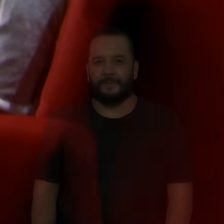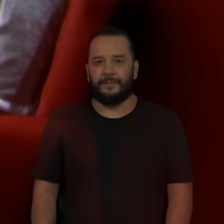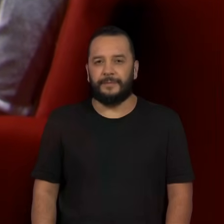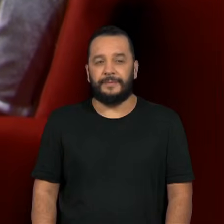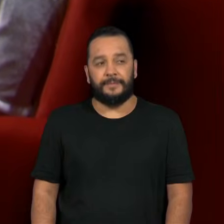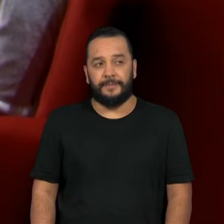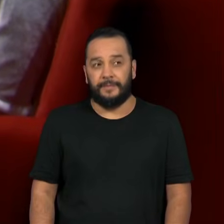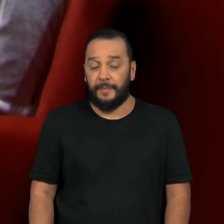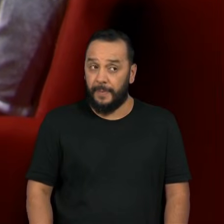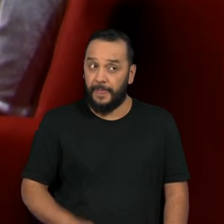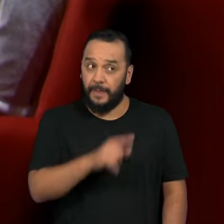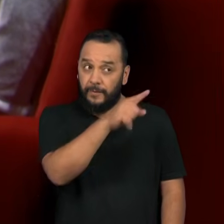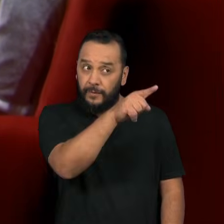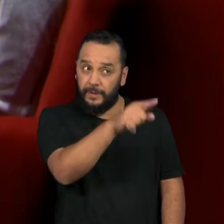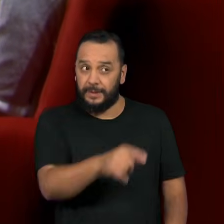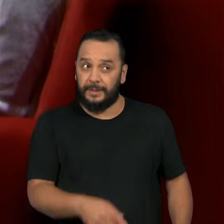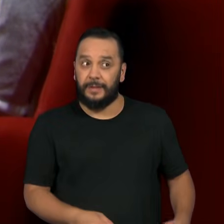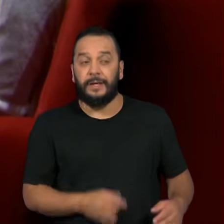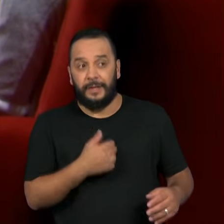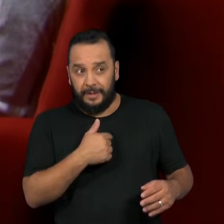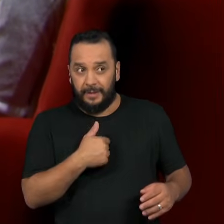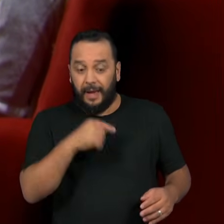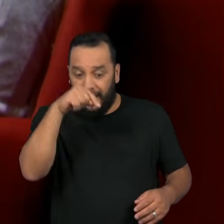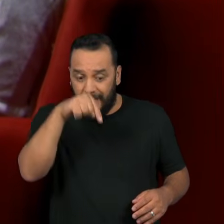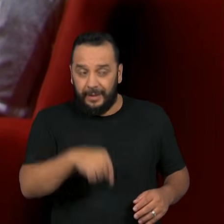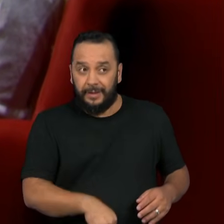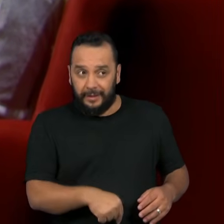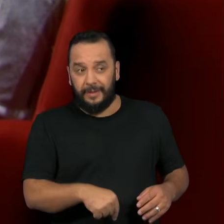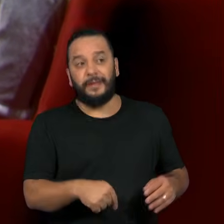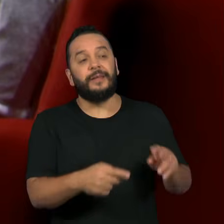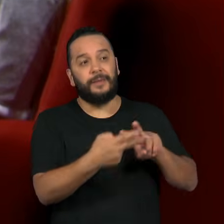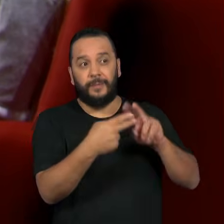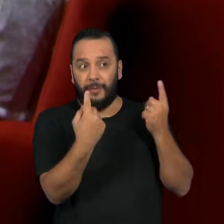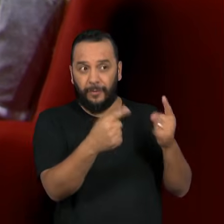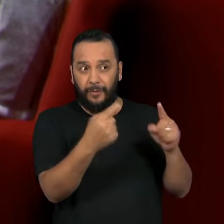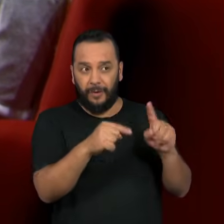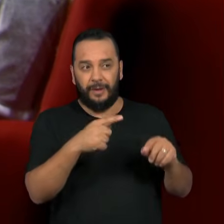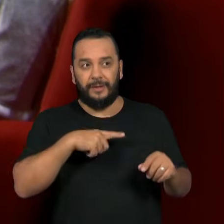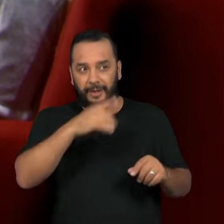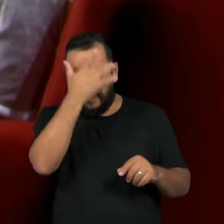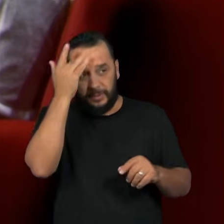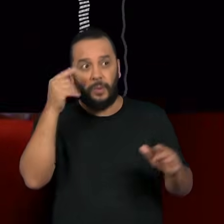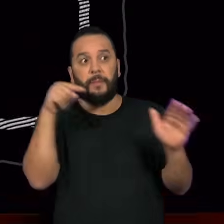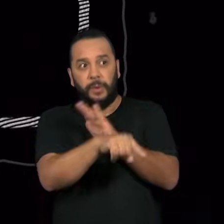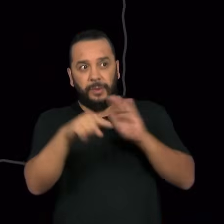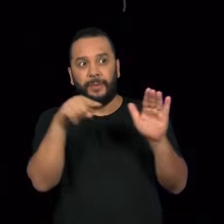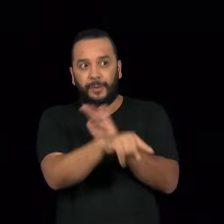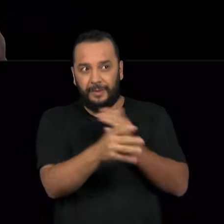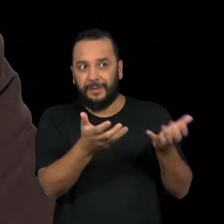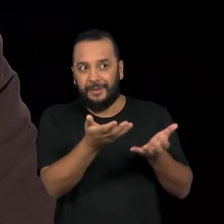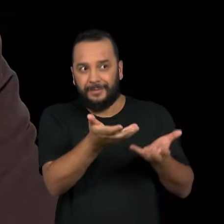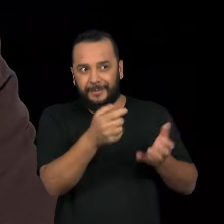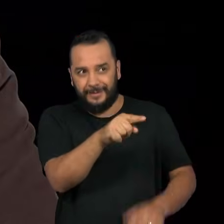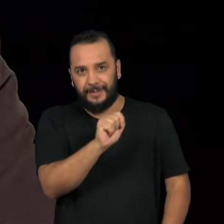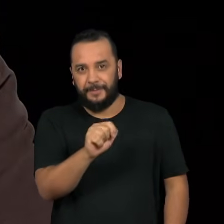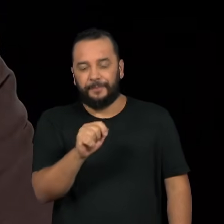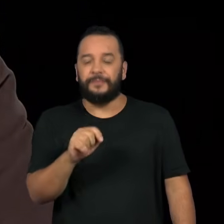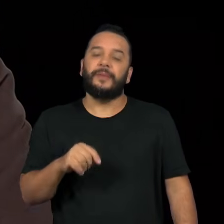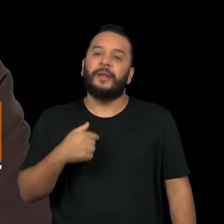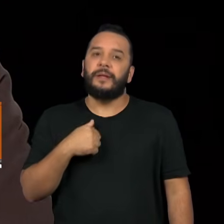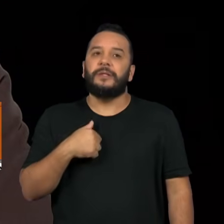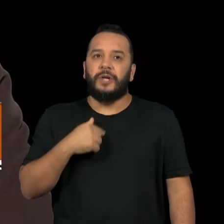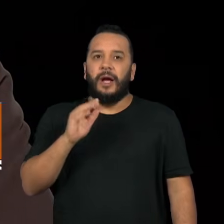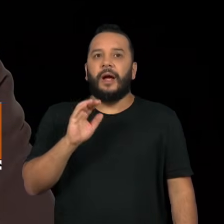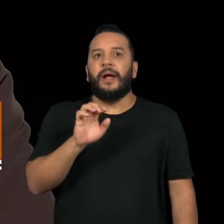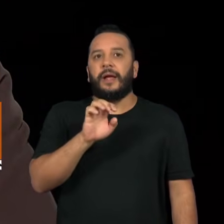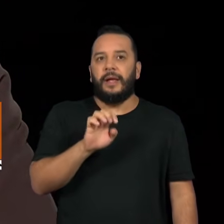A sua vinda aqui despertou uma consulta. Tem muita gente querendo fazer consulta com você. Erasmo Santos, doutora,